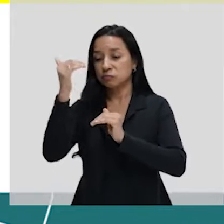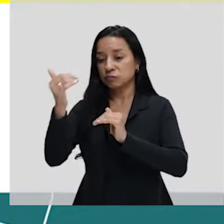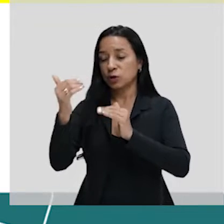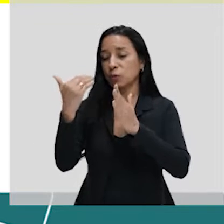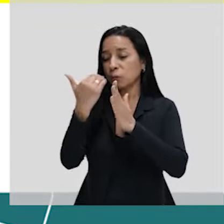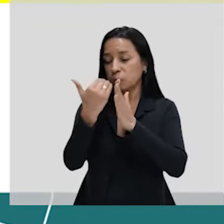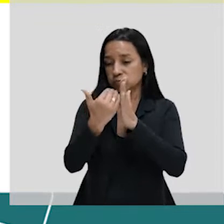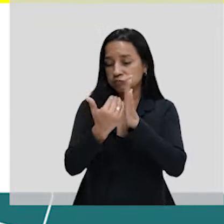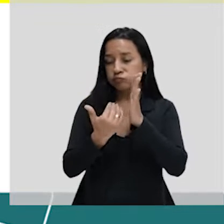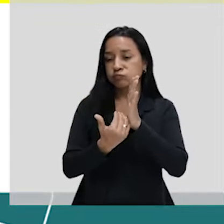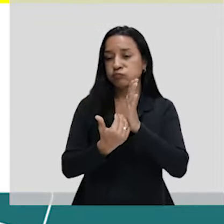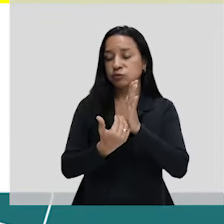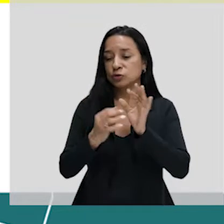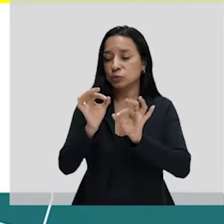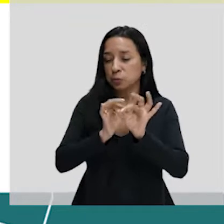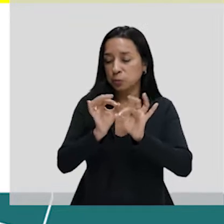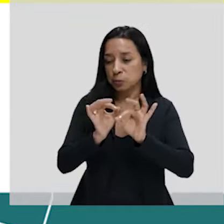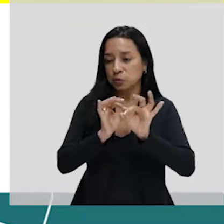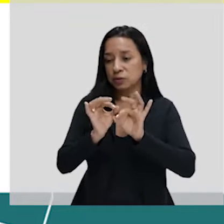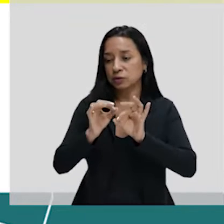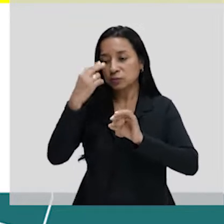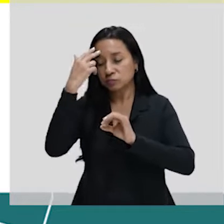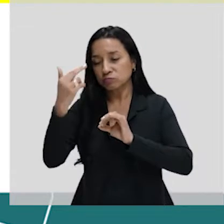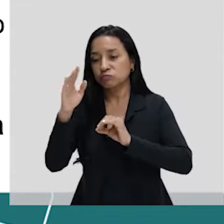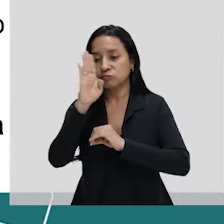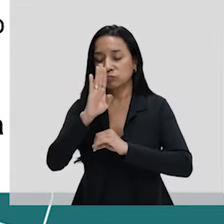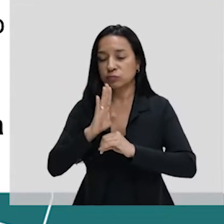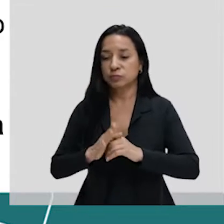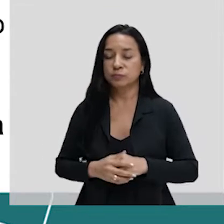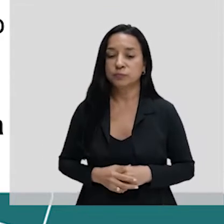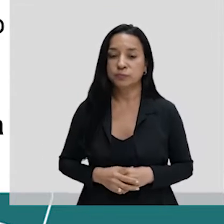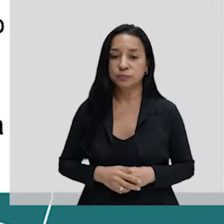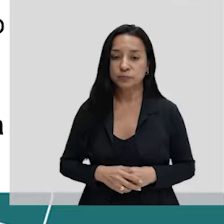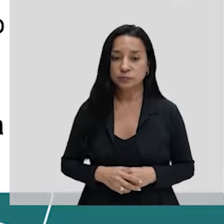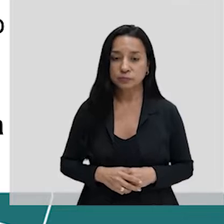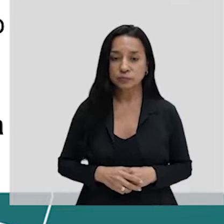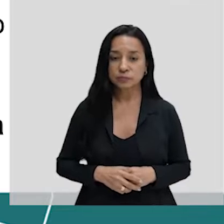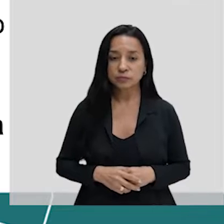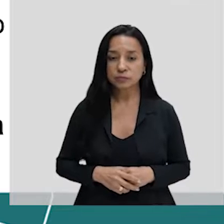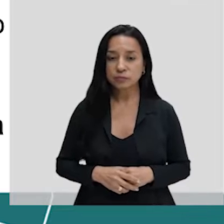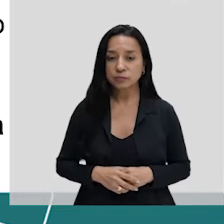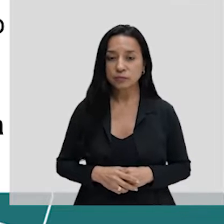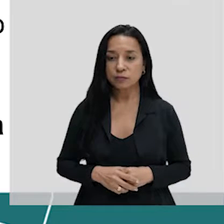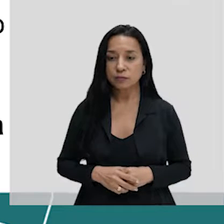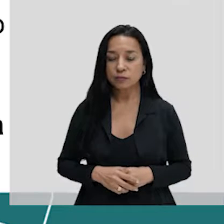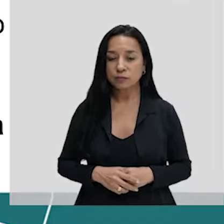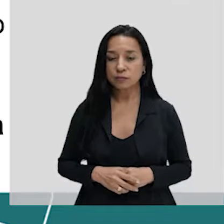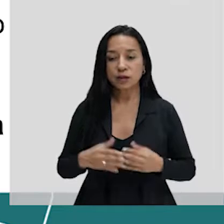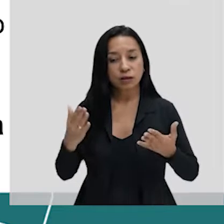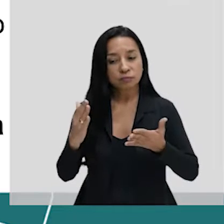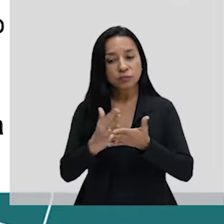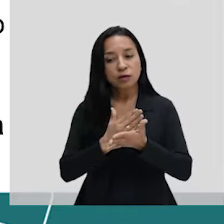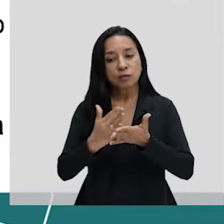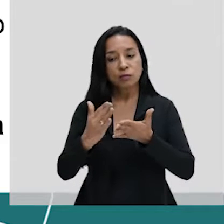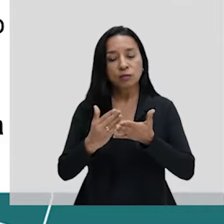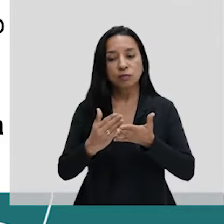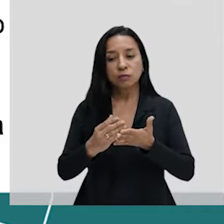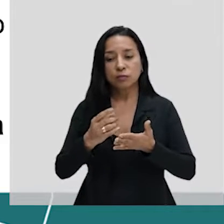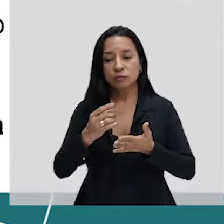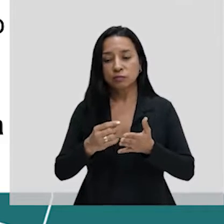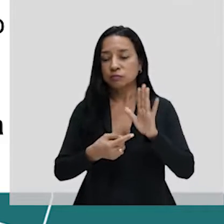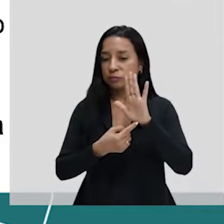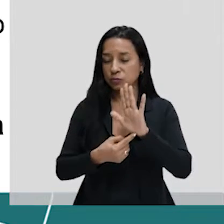ambientes da história do Brasil. Patrimônio material e patrimônio imaterial. Eu vou colocar algumas situações aqui para a gente